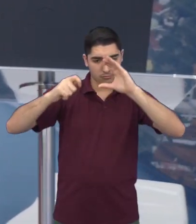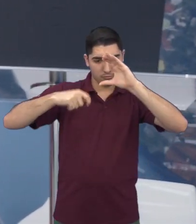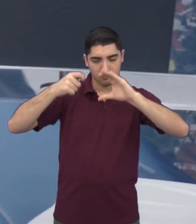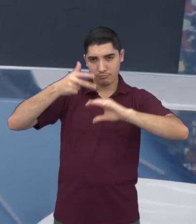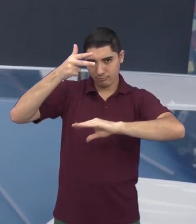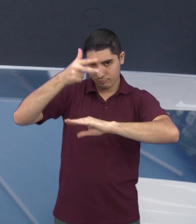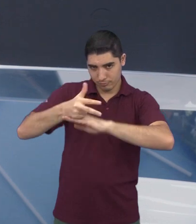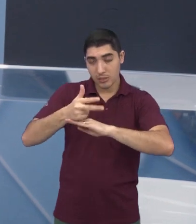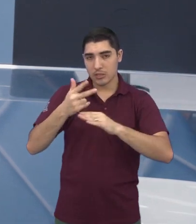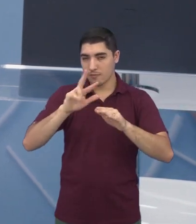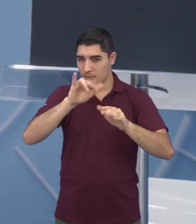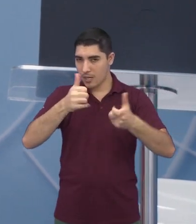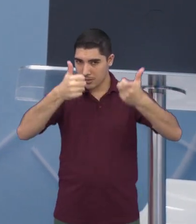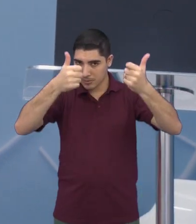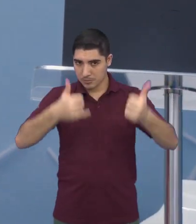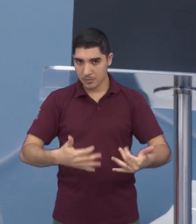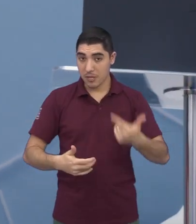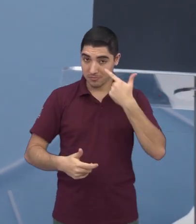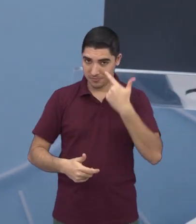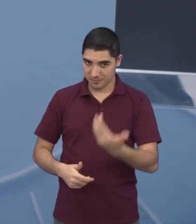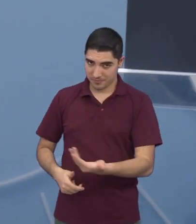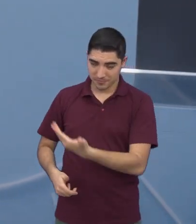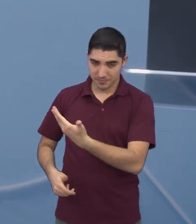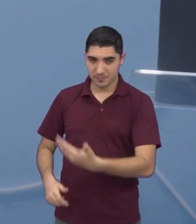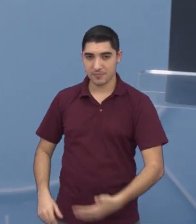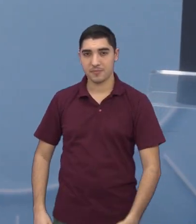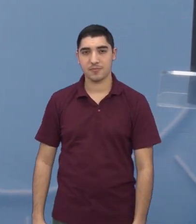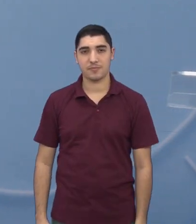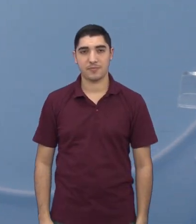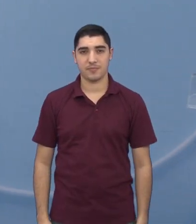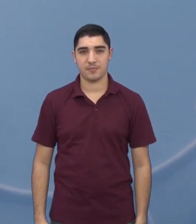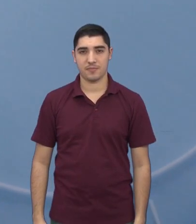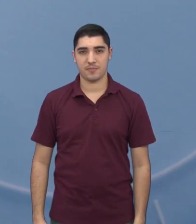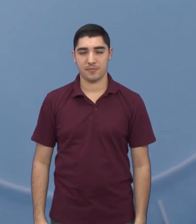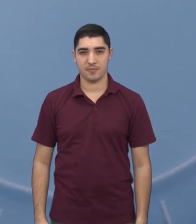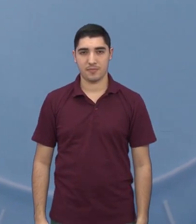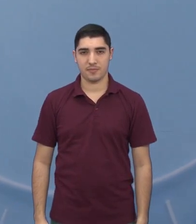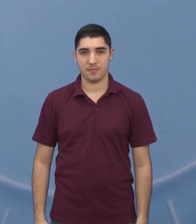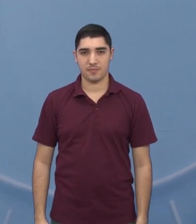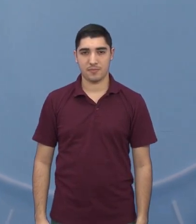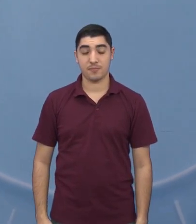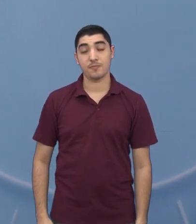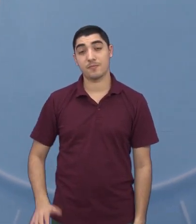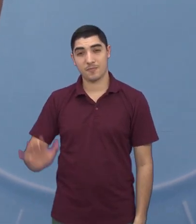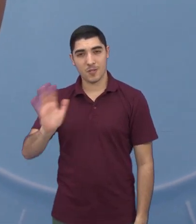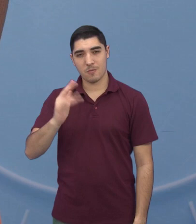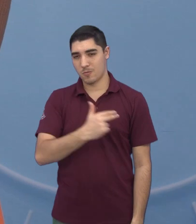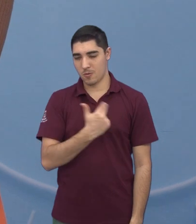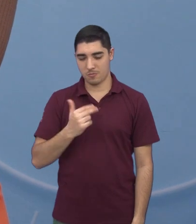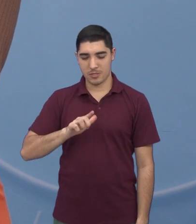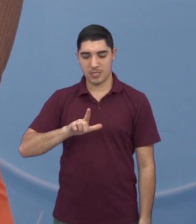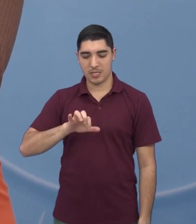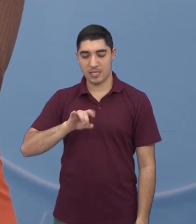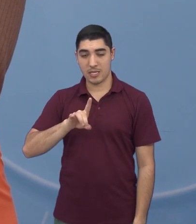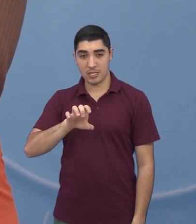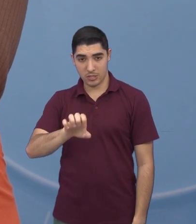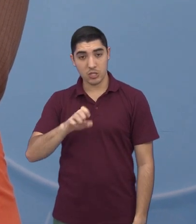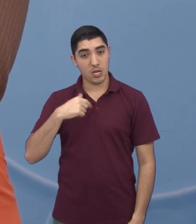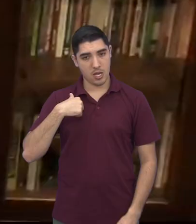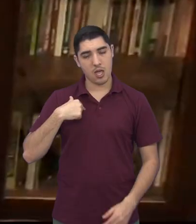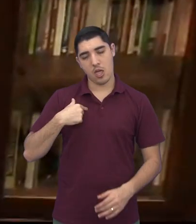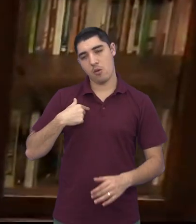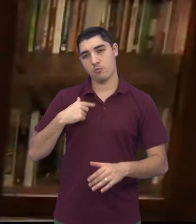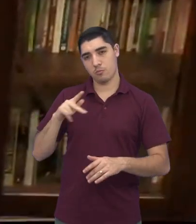aqui pra gente falando desse assunto. Vamos conferir, então. Olá, meu nome é Leides Moura, sou professora associada